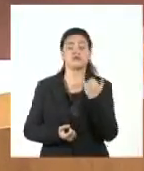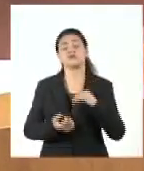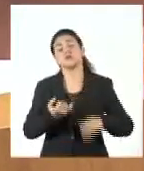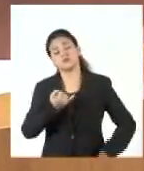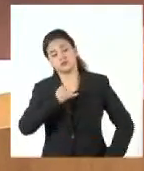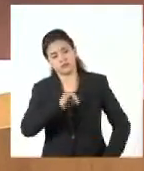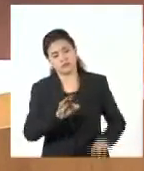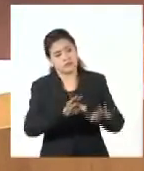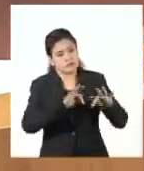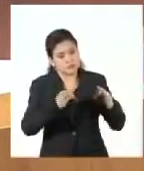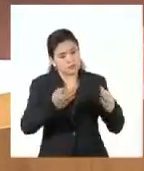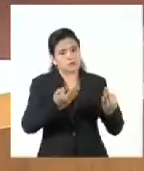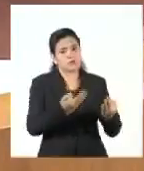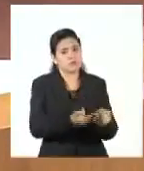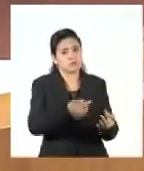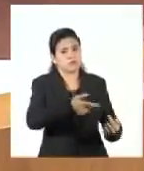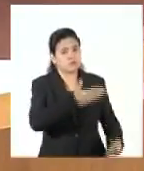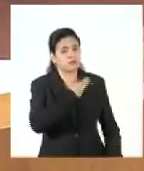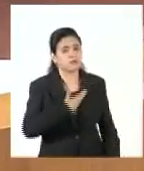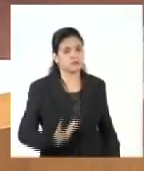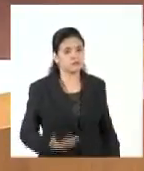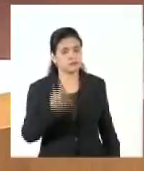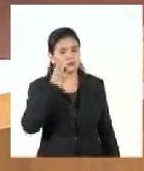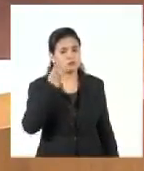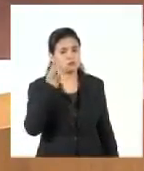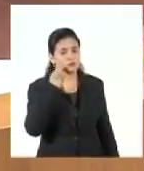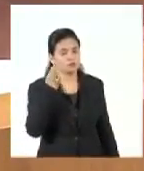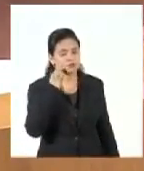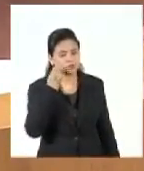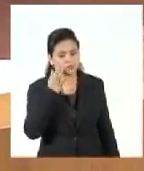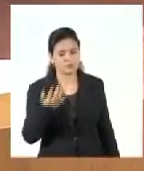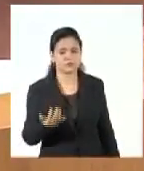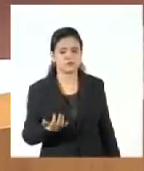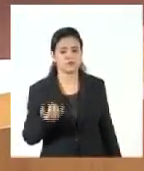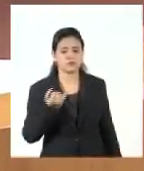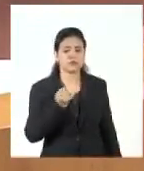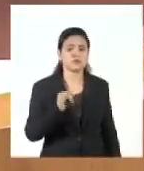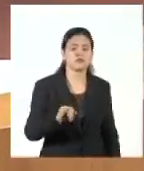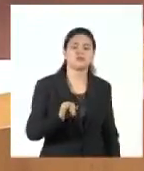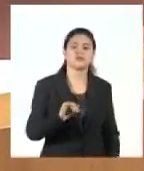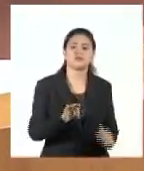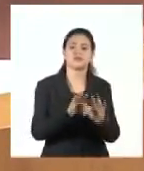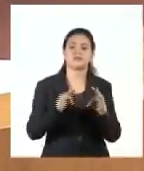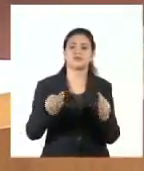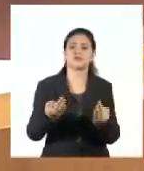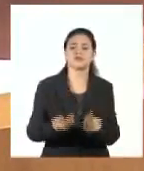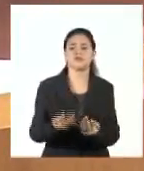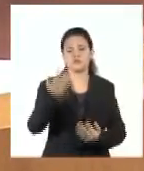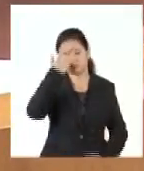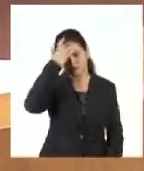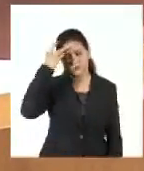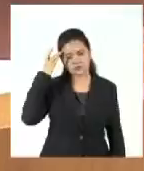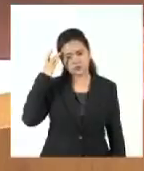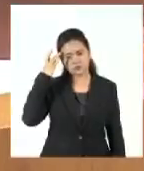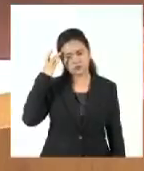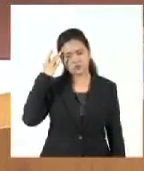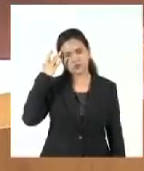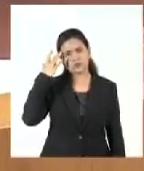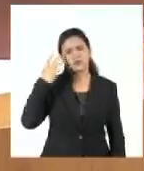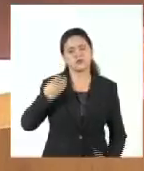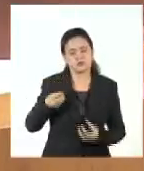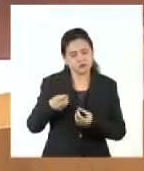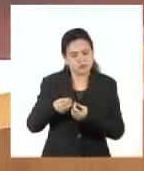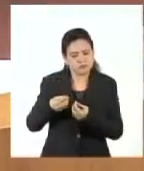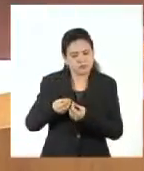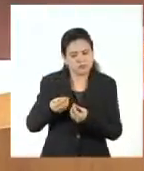familiar do governador. Se fosse um familiar de alguém de perto de Flávio Dino.